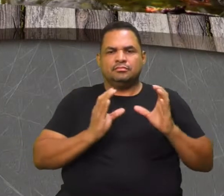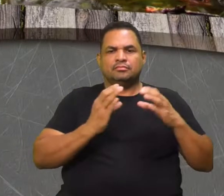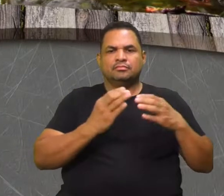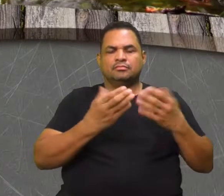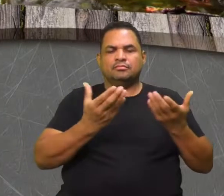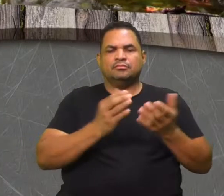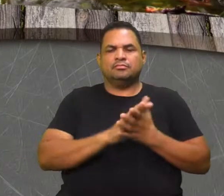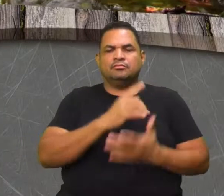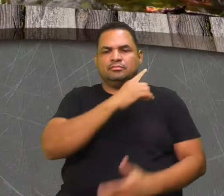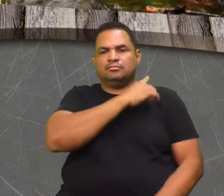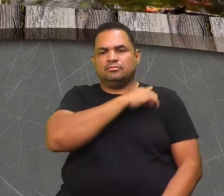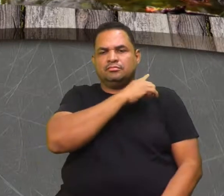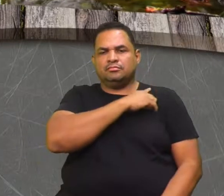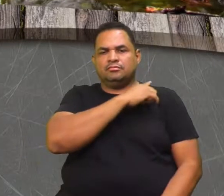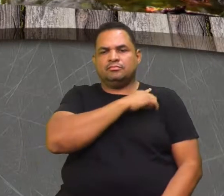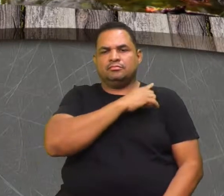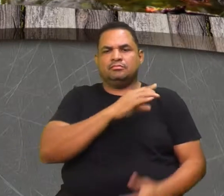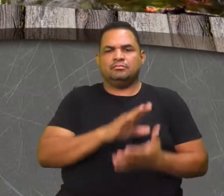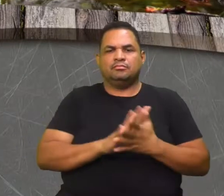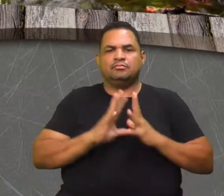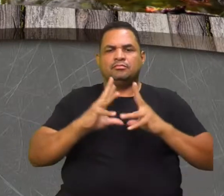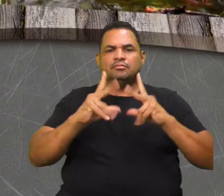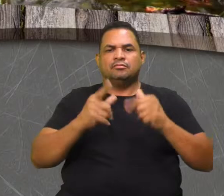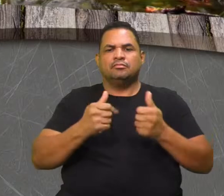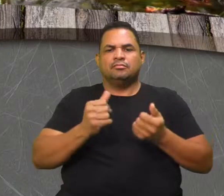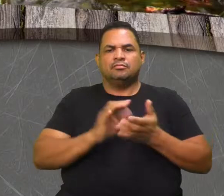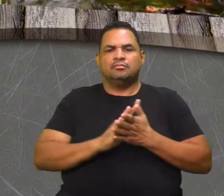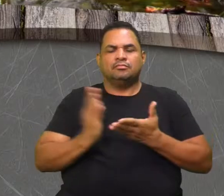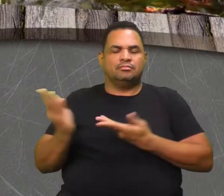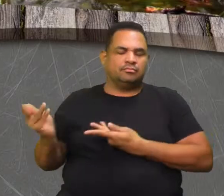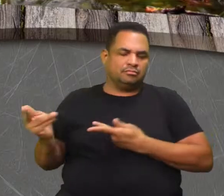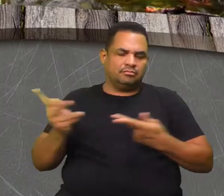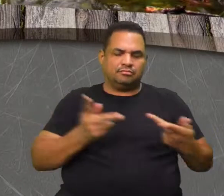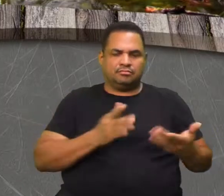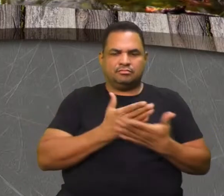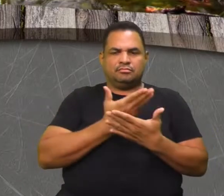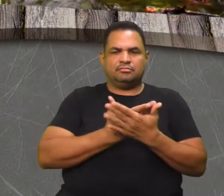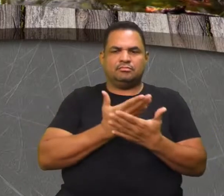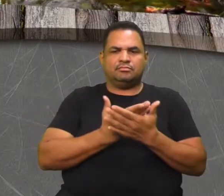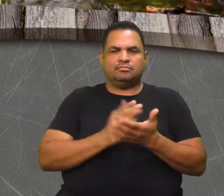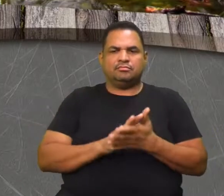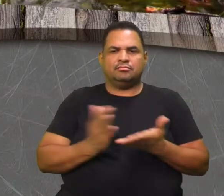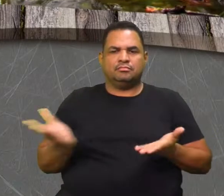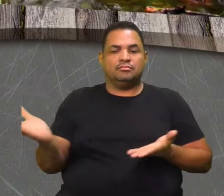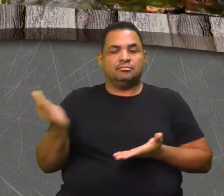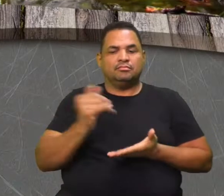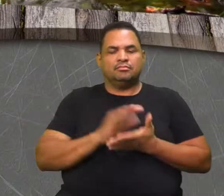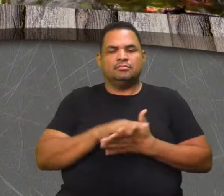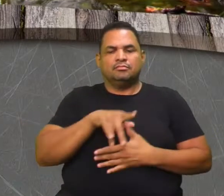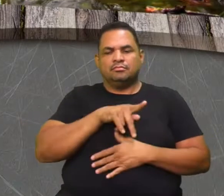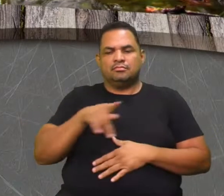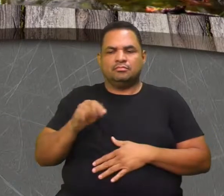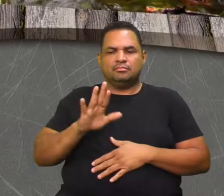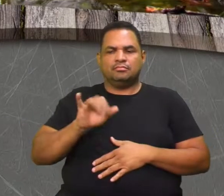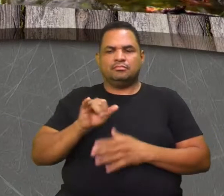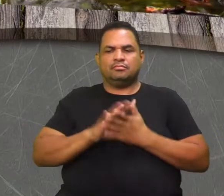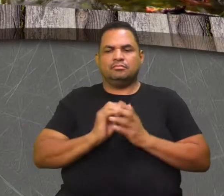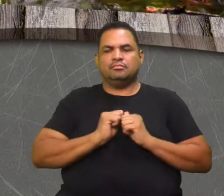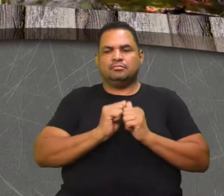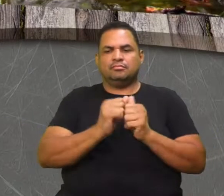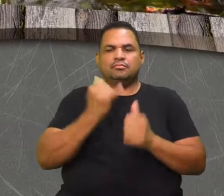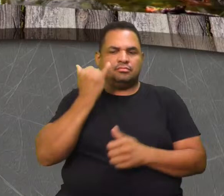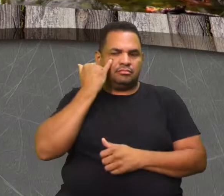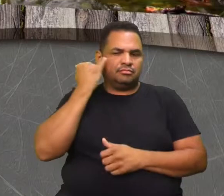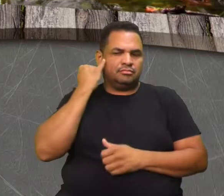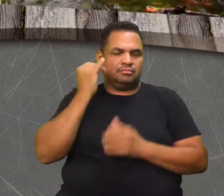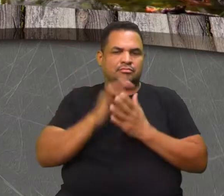primeiro ano. Todos muito bem-vindos a essa aula. Gente, vamos lá, a professora Tabita com vocês, junto com o Sâmio, e